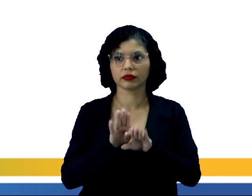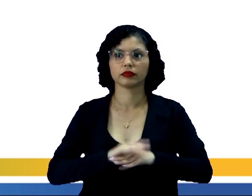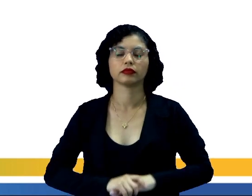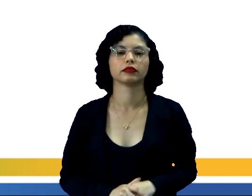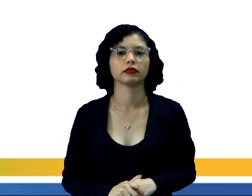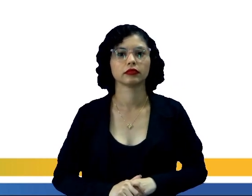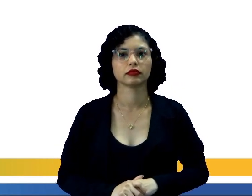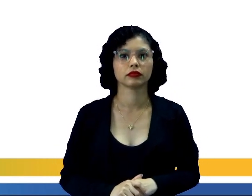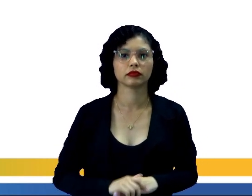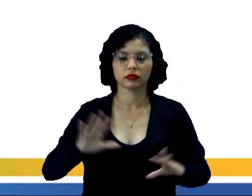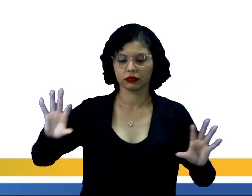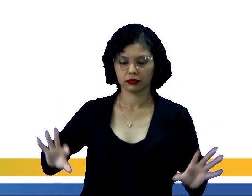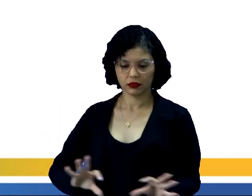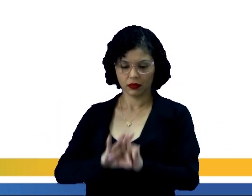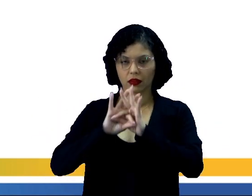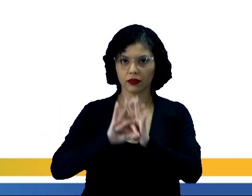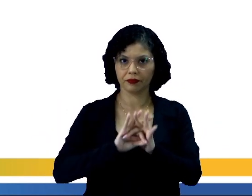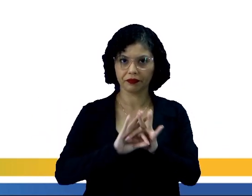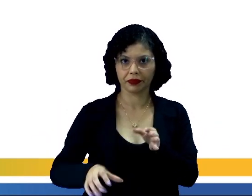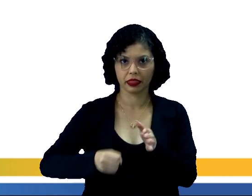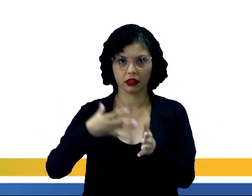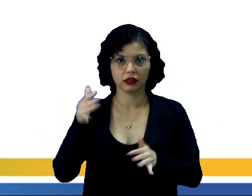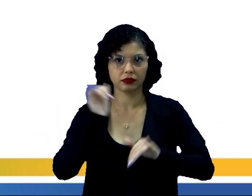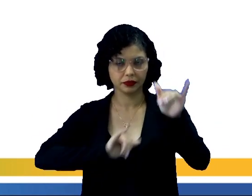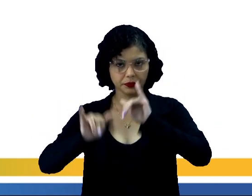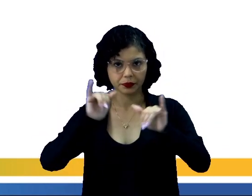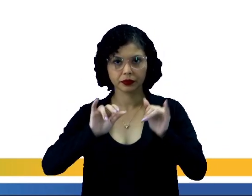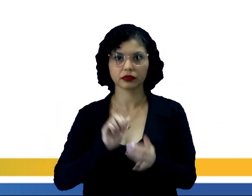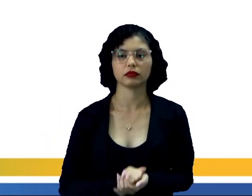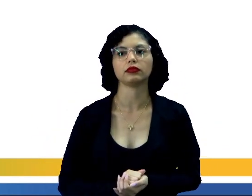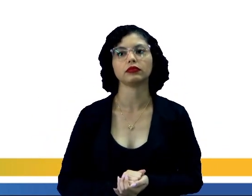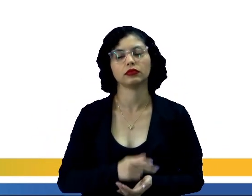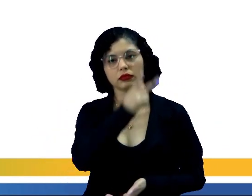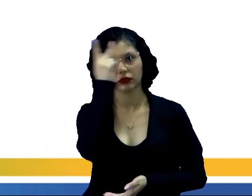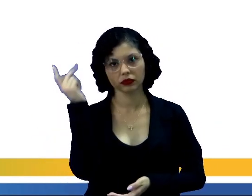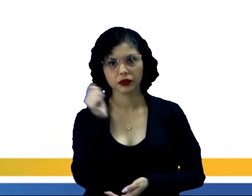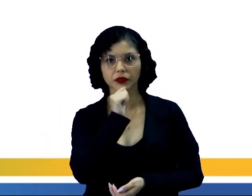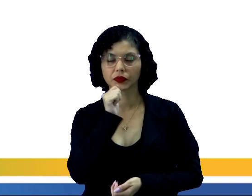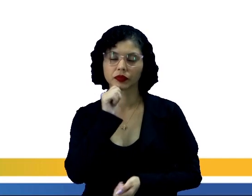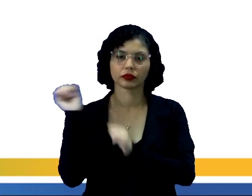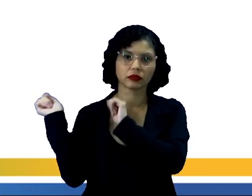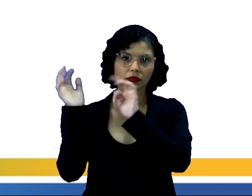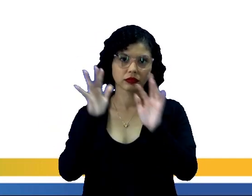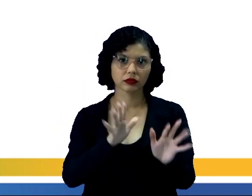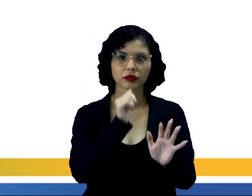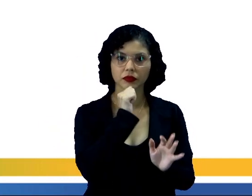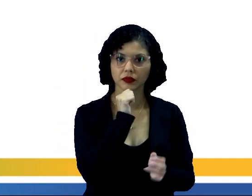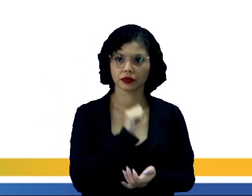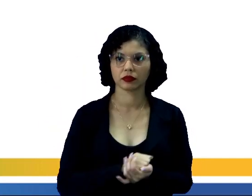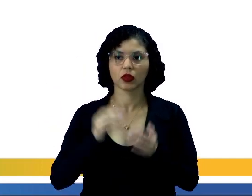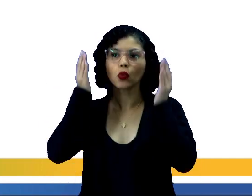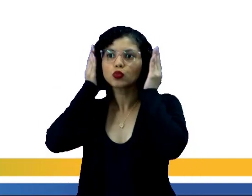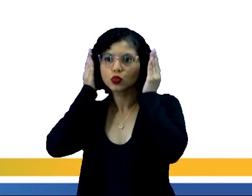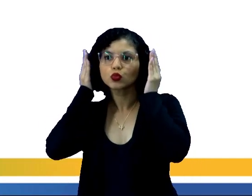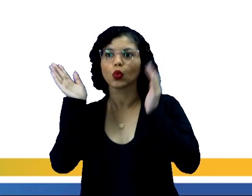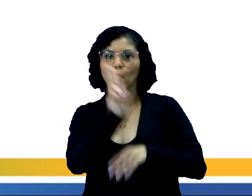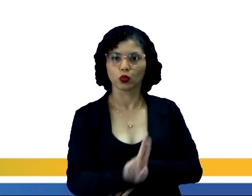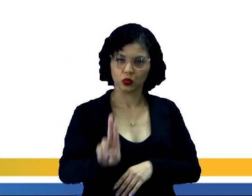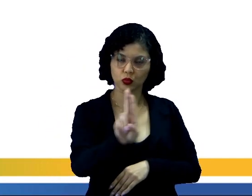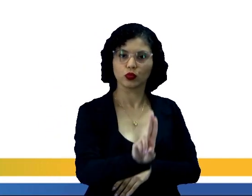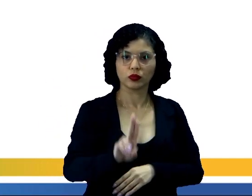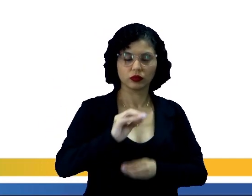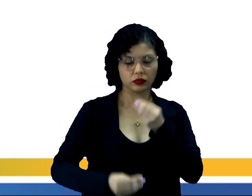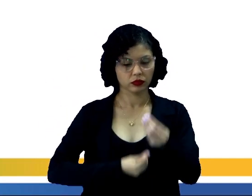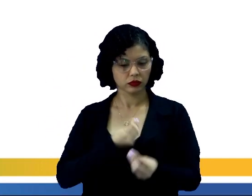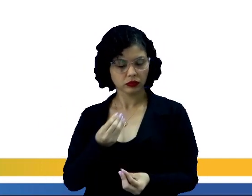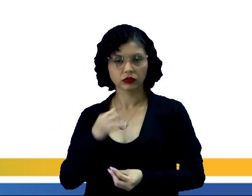tá? São veiculadas muitas notícias, tá? Muitas pessoas do interior utilizam o rádio, né, como meio